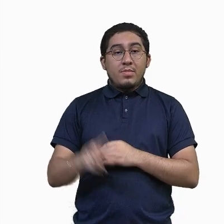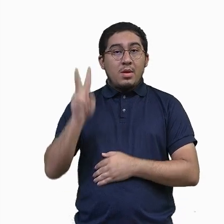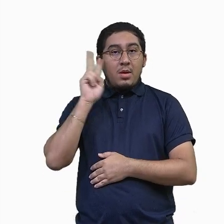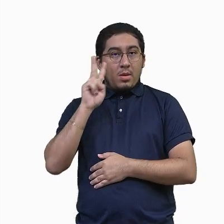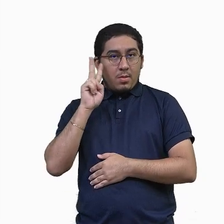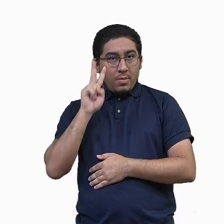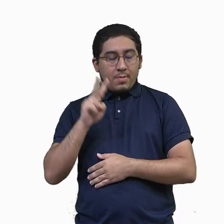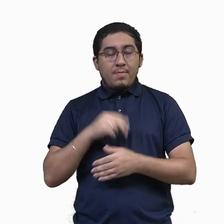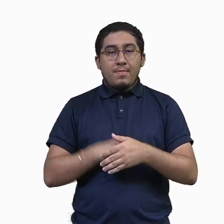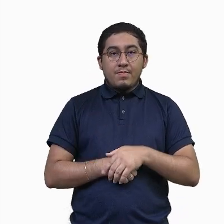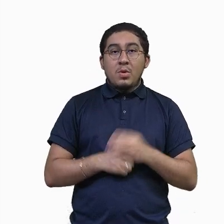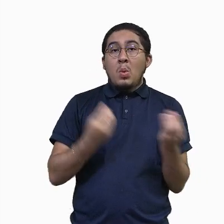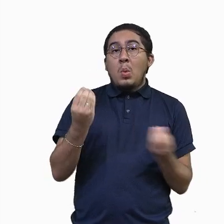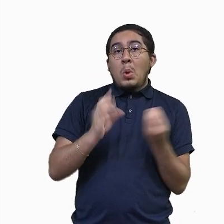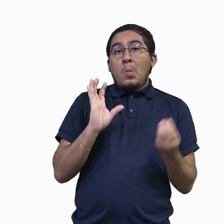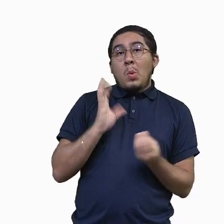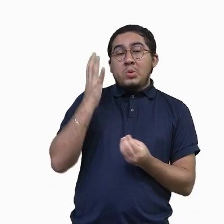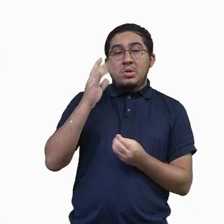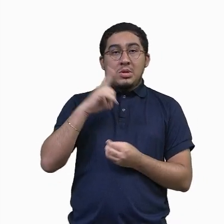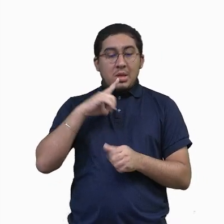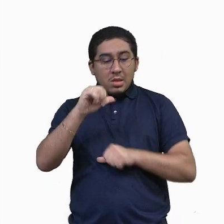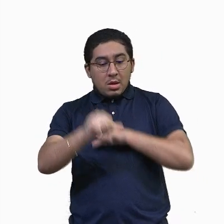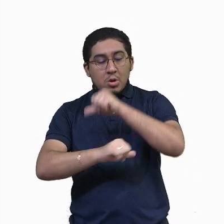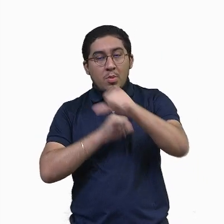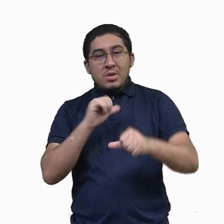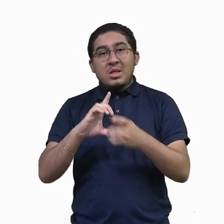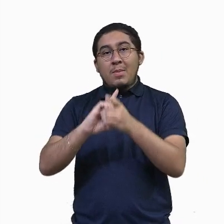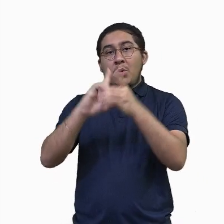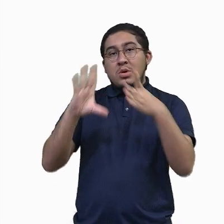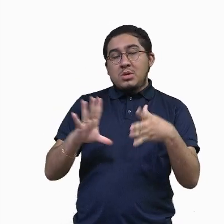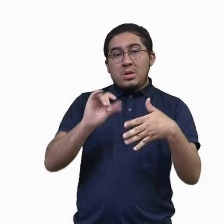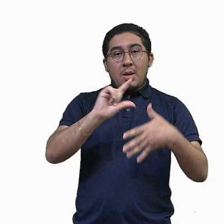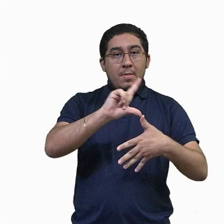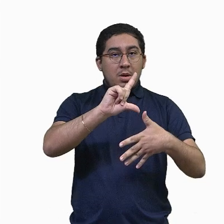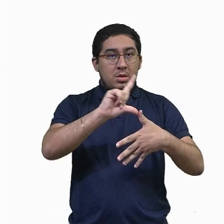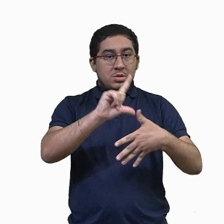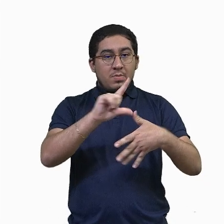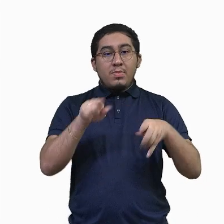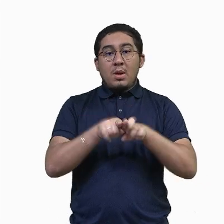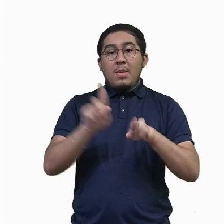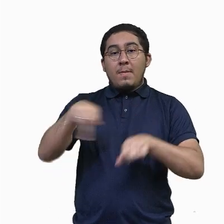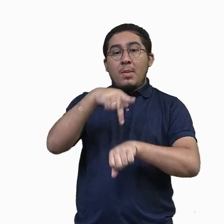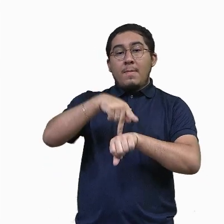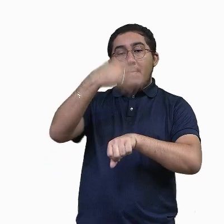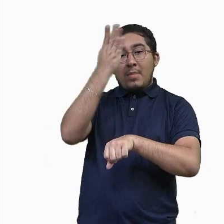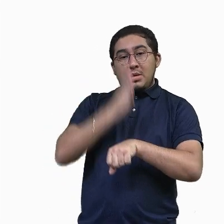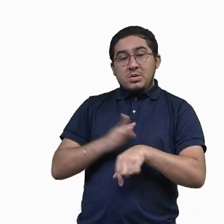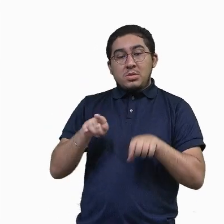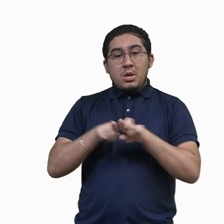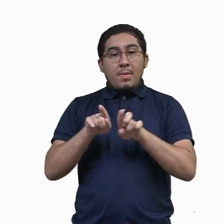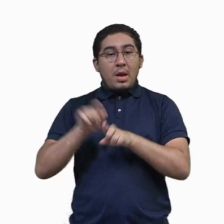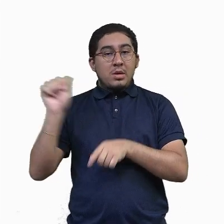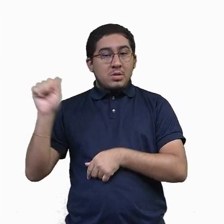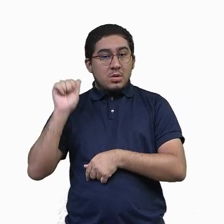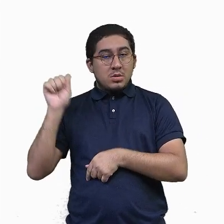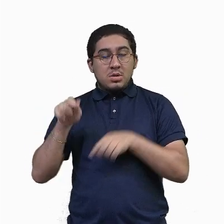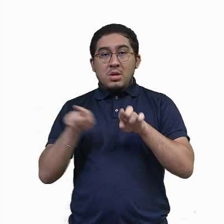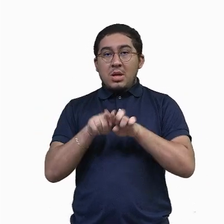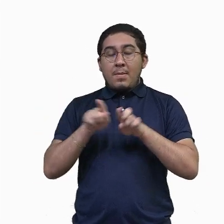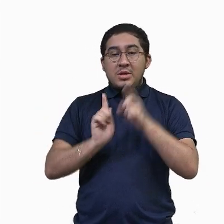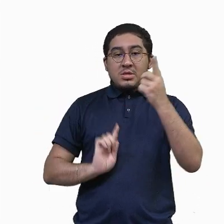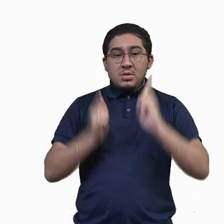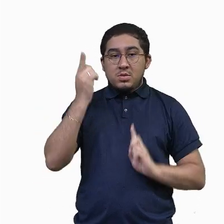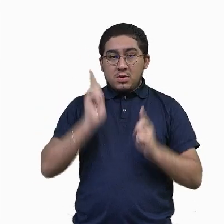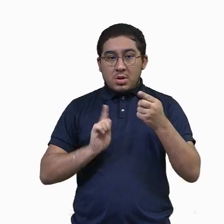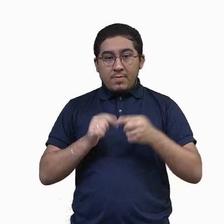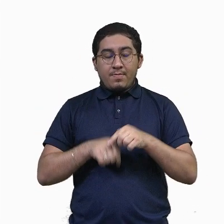seguinte: processos de redemocratização na América Latina, Brasil, Argentina e Chile.